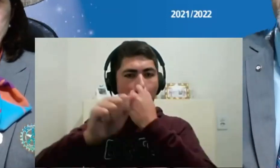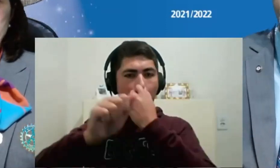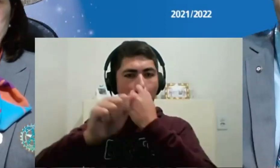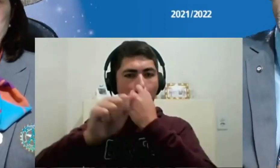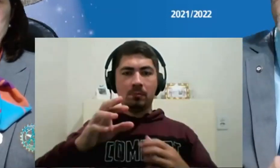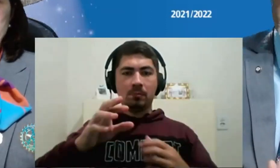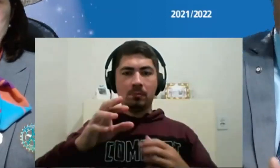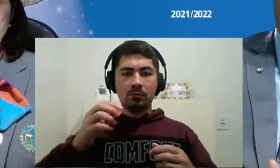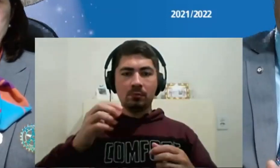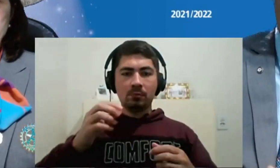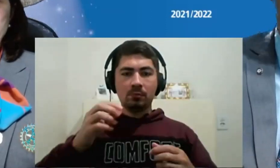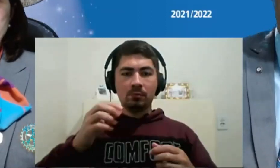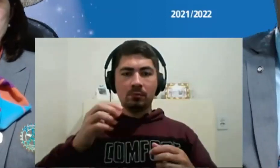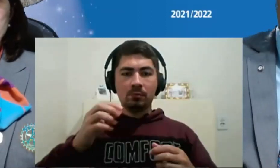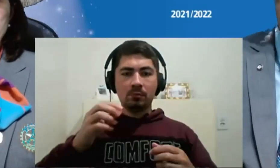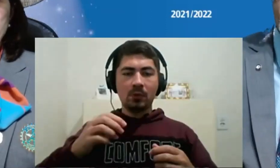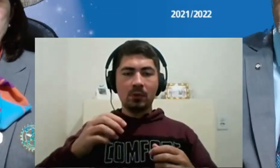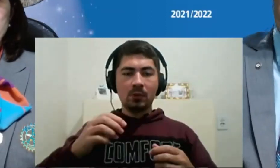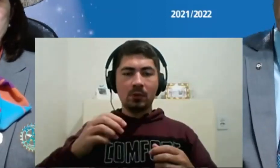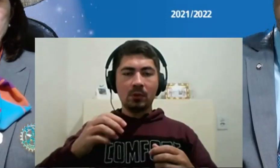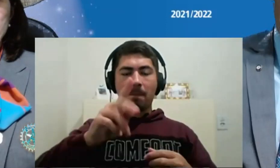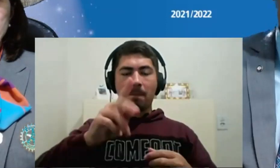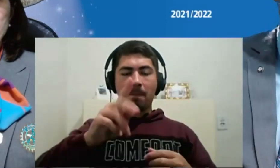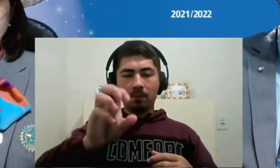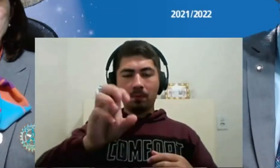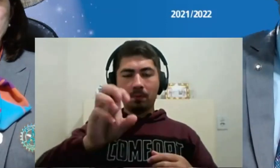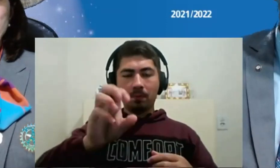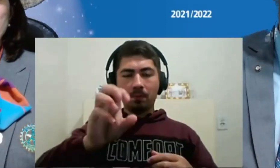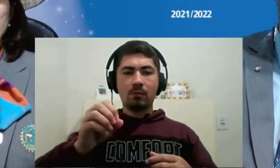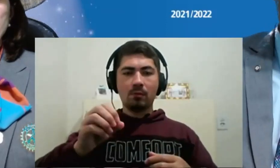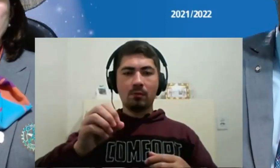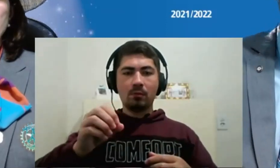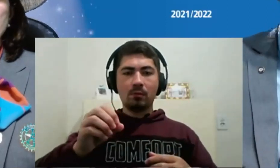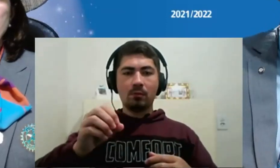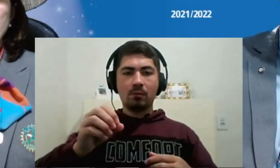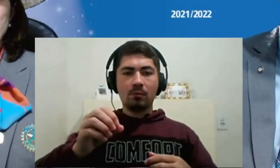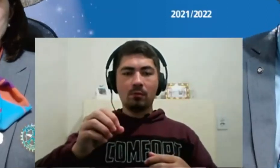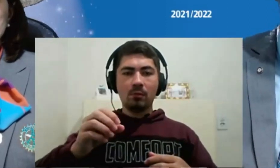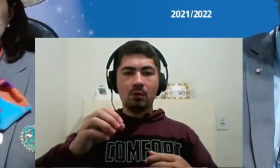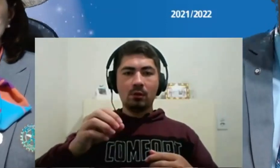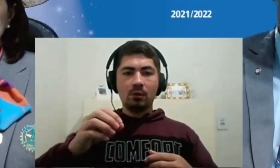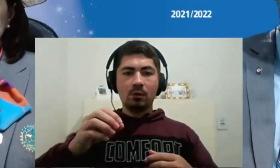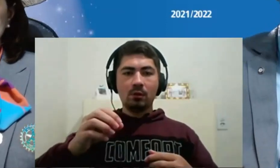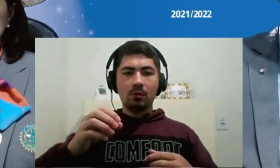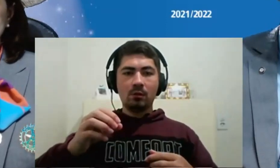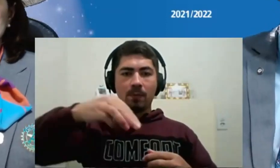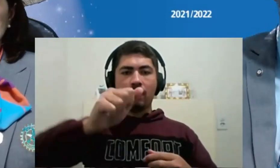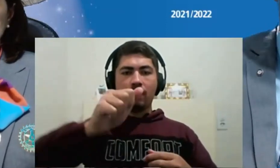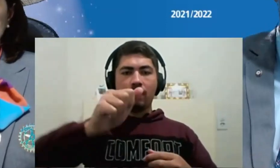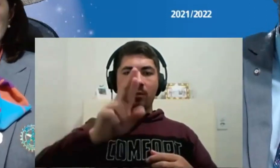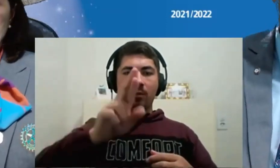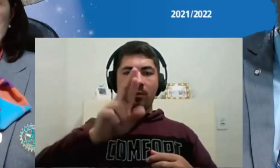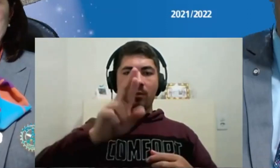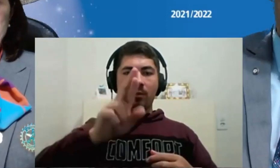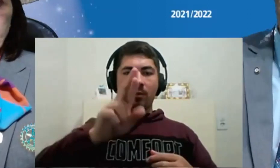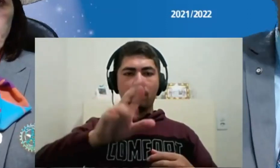ao Pedro, que fez a nossa mensagem, ao Maurício Alves, ao Eduardo, ao